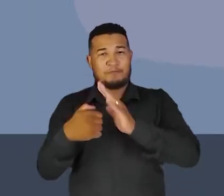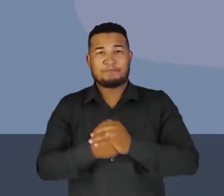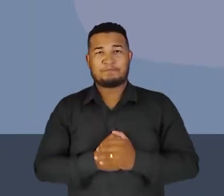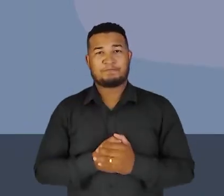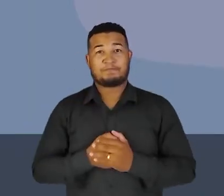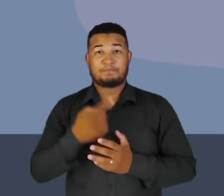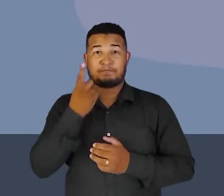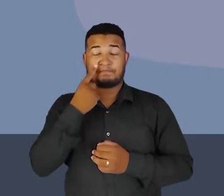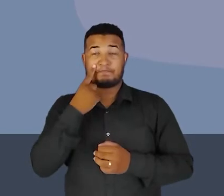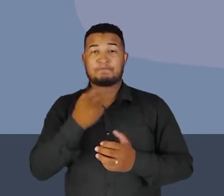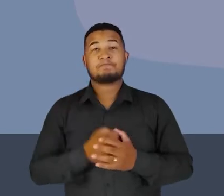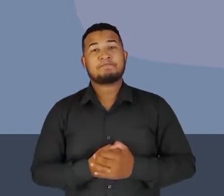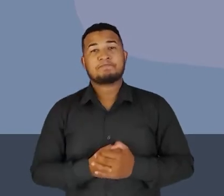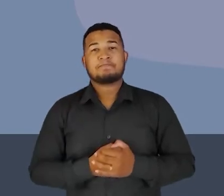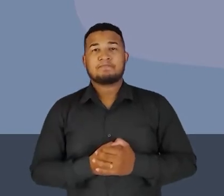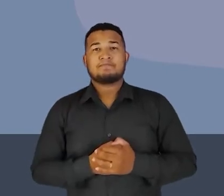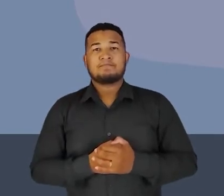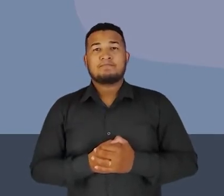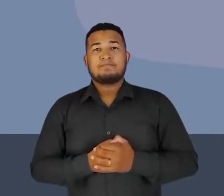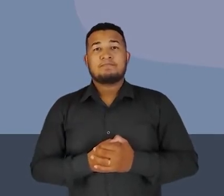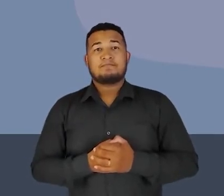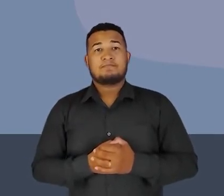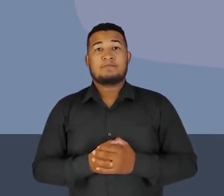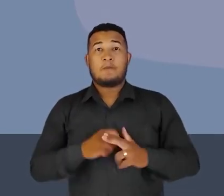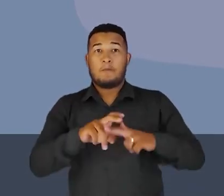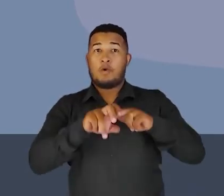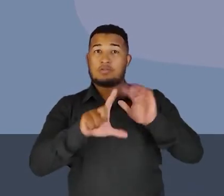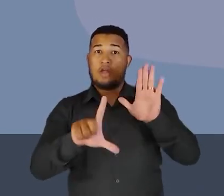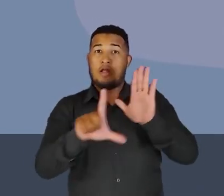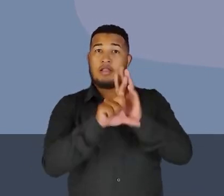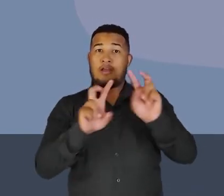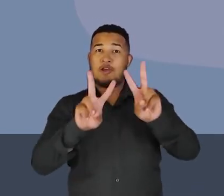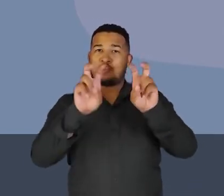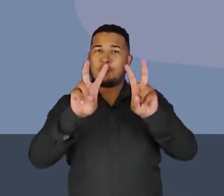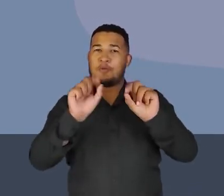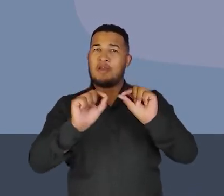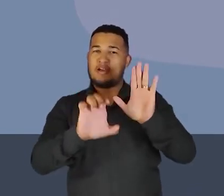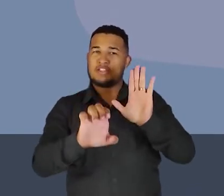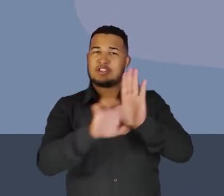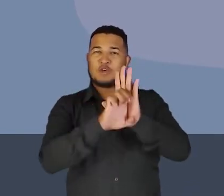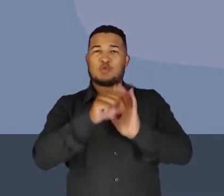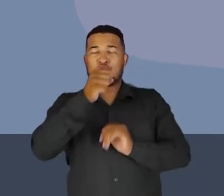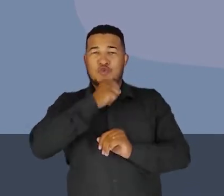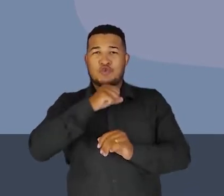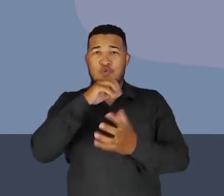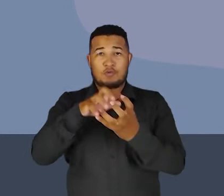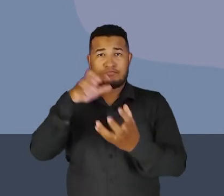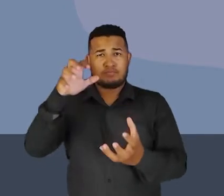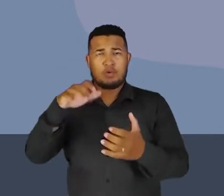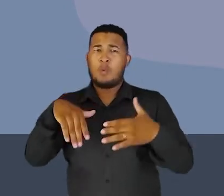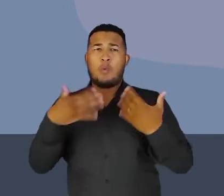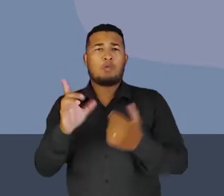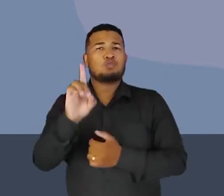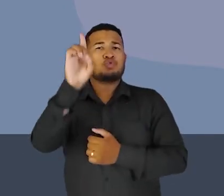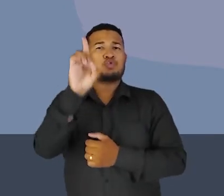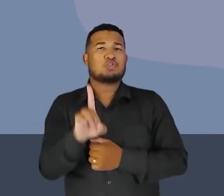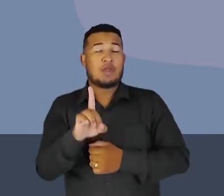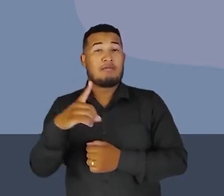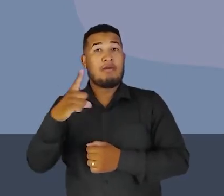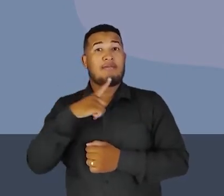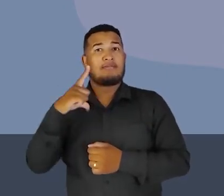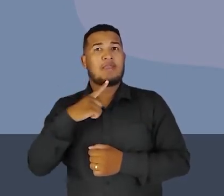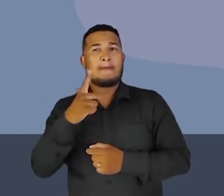aí no slide. De acordo com a lei sobre o Estatuto do Idoso, quais direitos